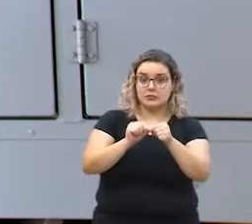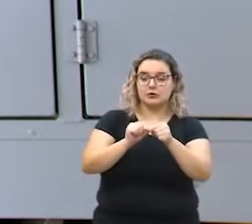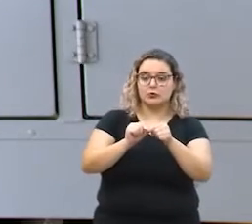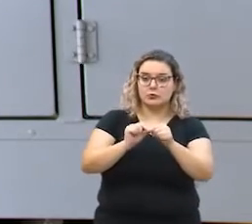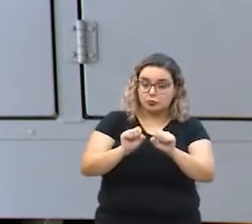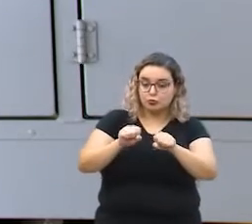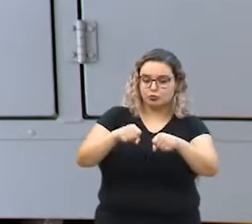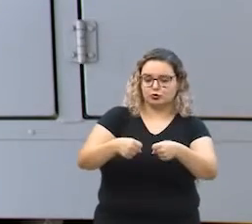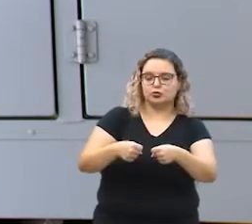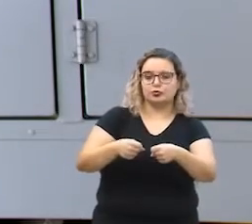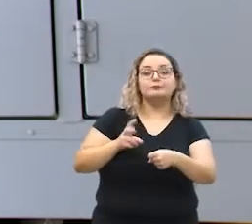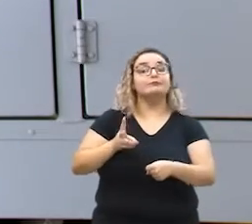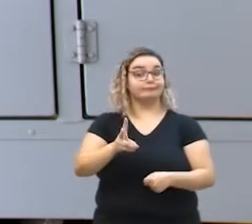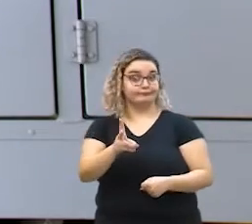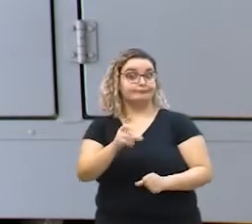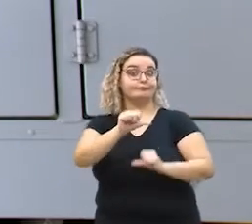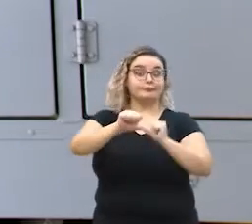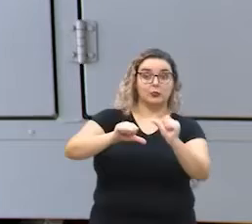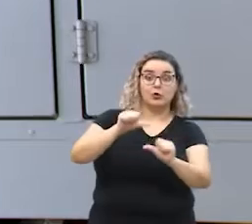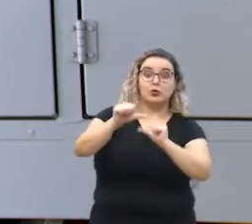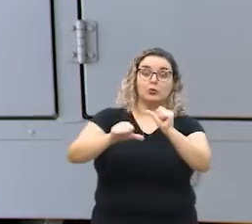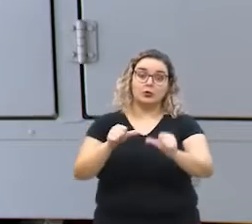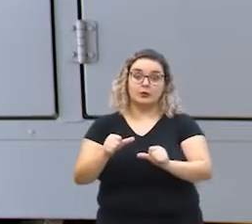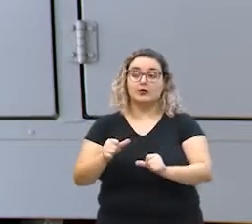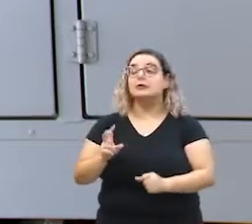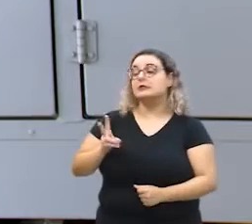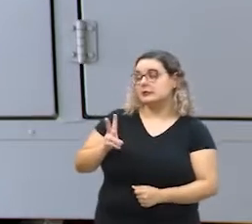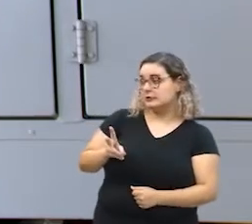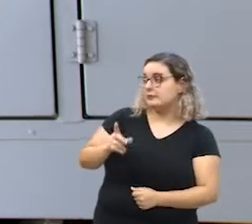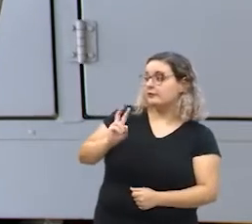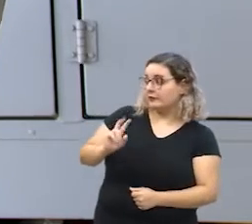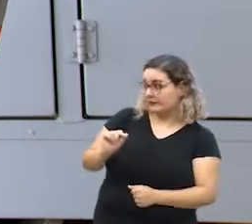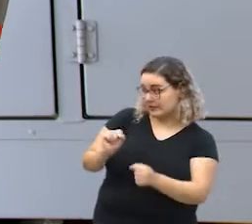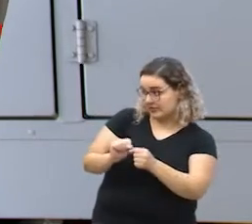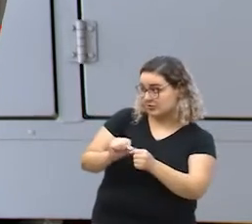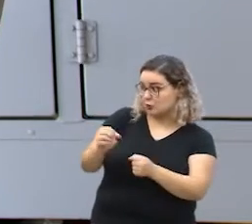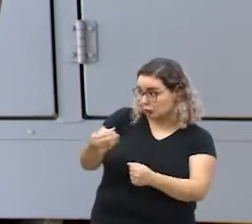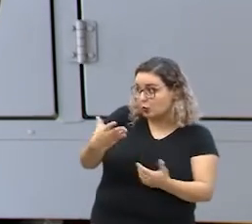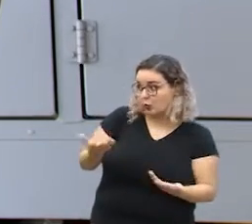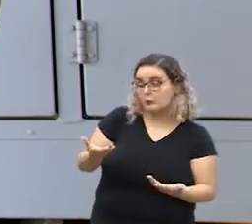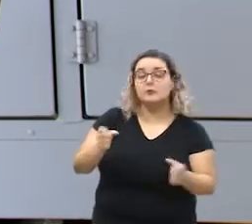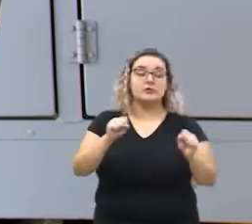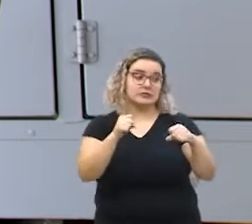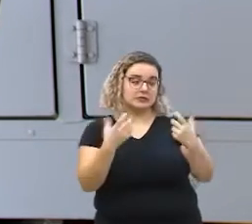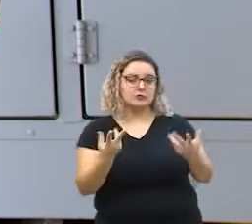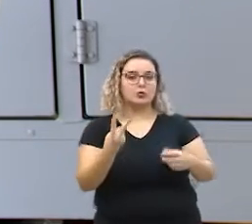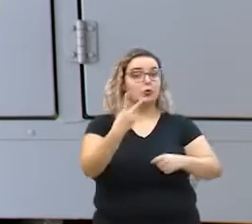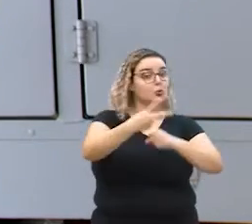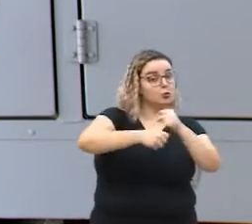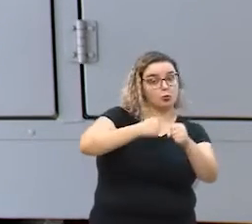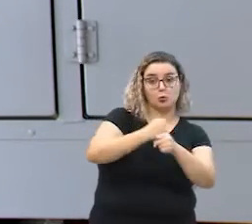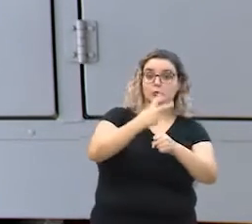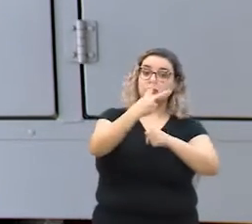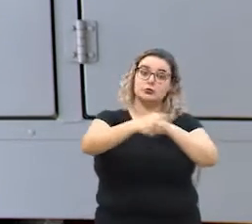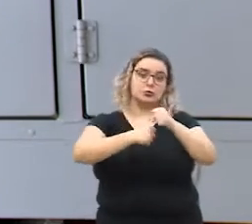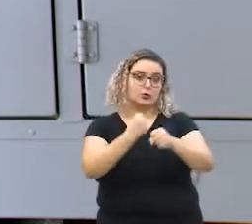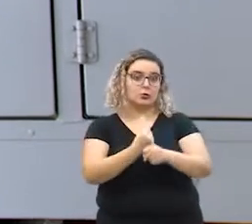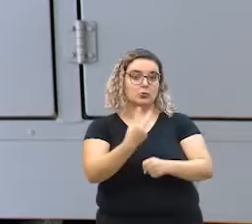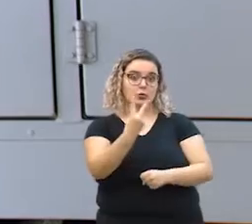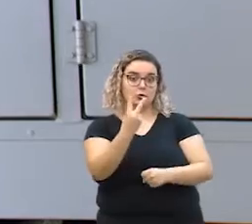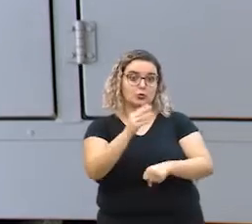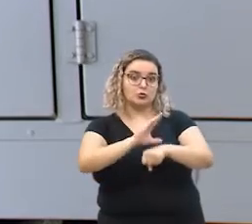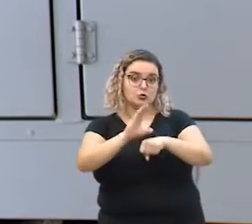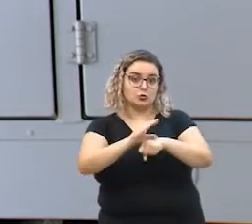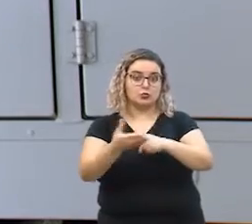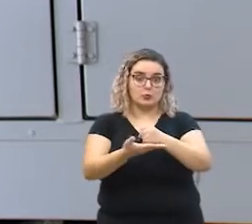sempre fazendo, reciclando, né? Se atualizando, né, Thiago? Porque... Geralmente de 2 em 2 anos a gente tem, são 2 cursos